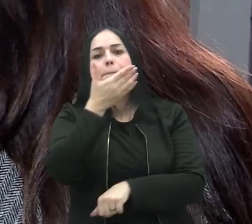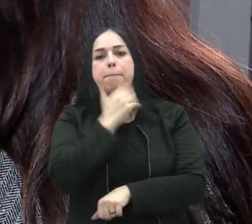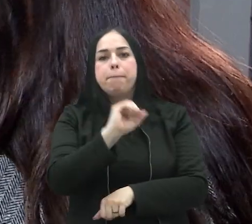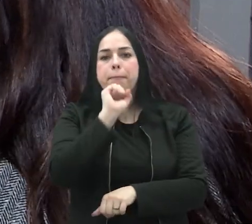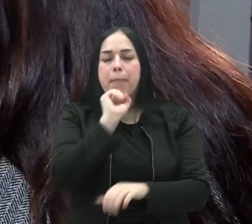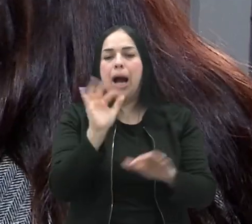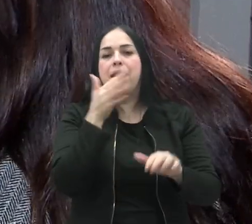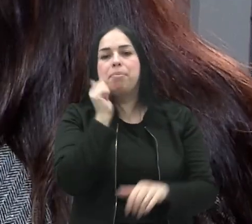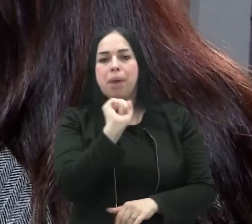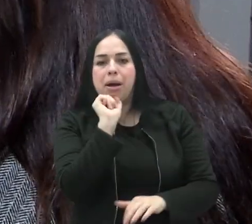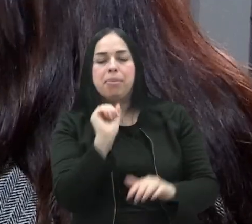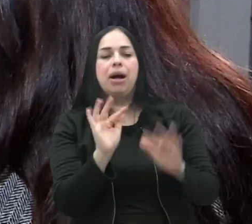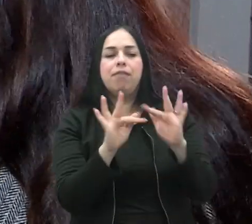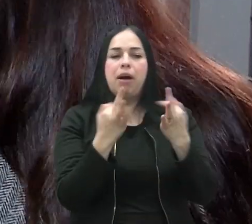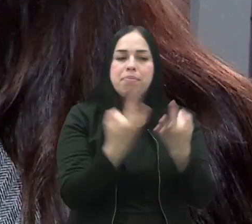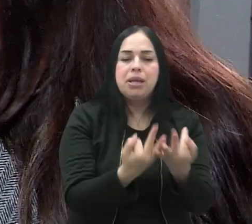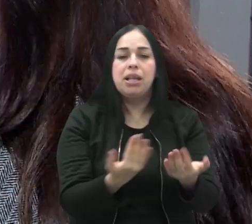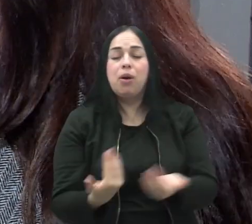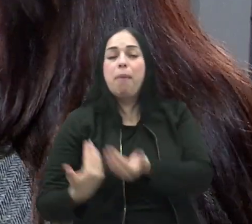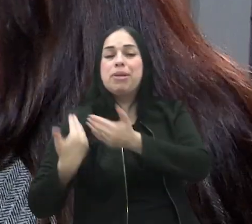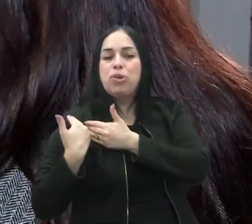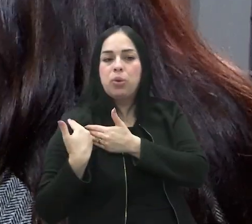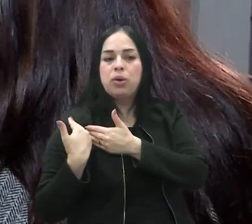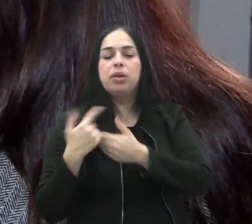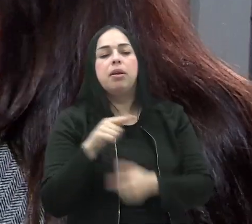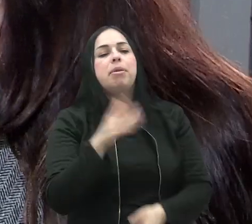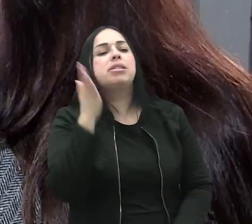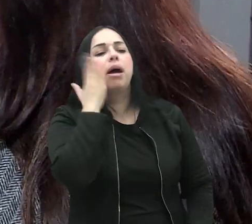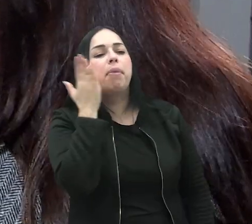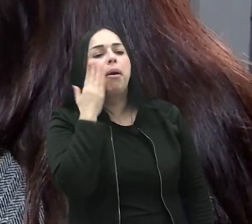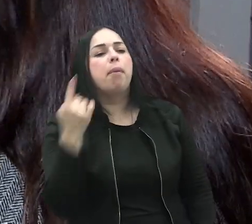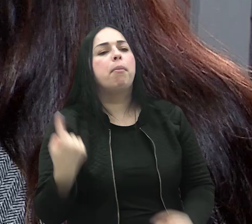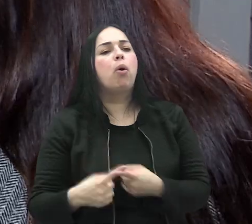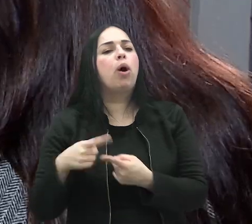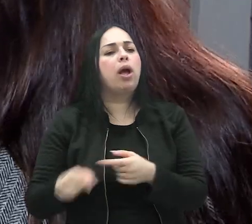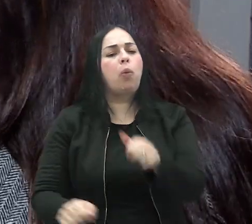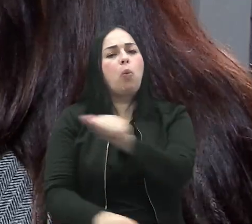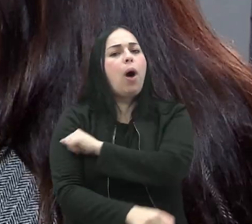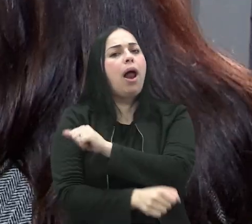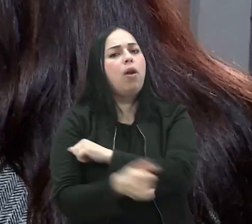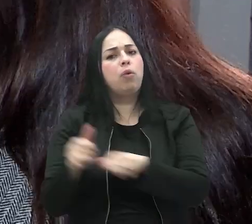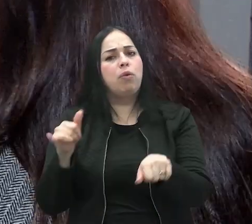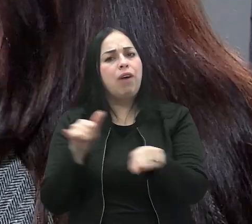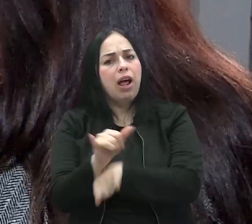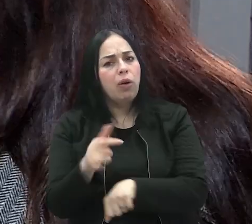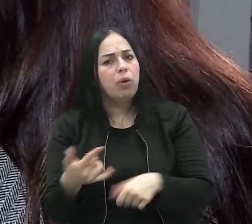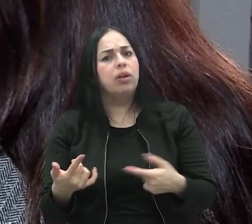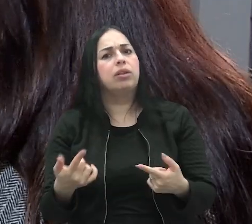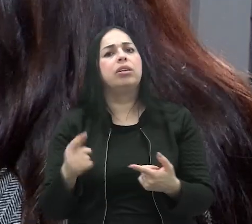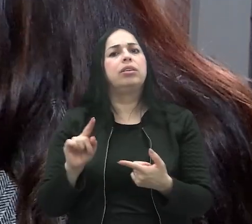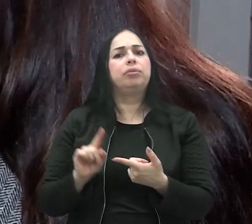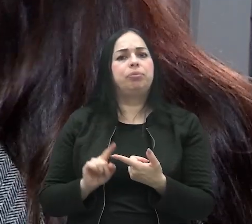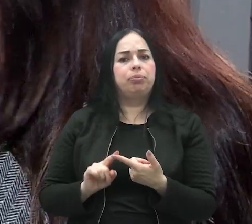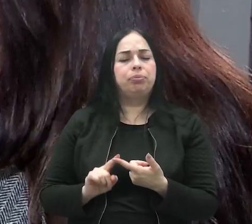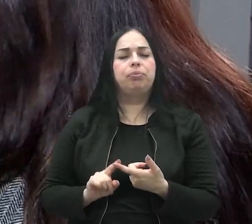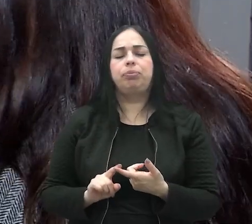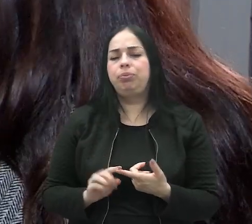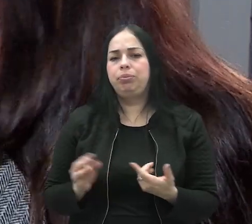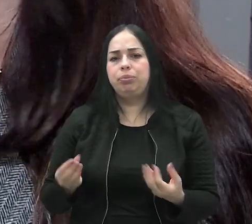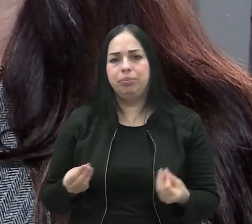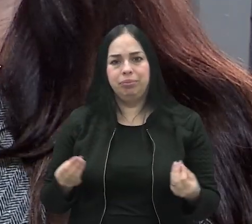desses responsáveis para comparecer à escola, para tomar ciência de uma situação de inassiduidade apresentada pelo filho,